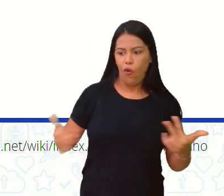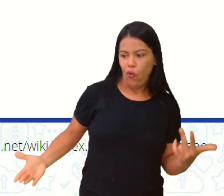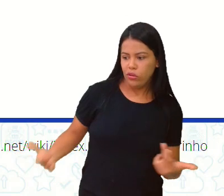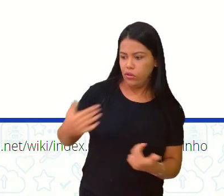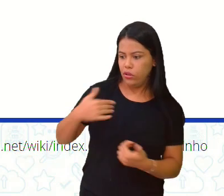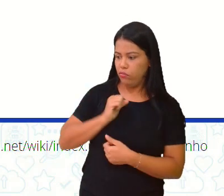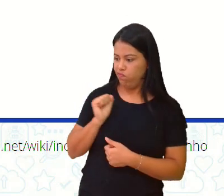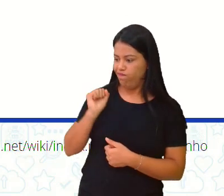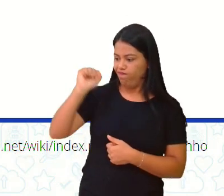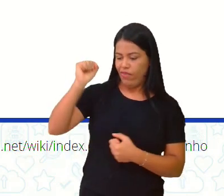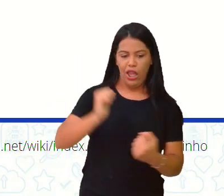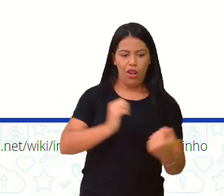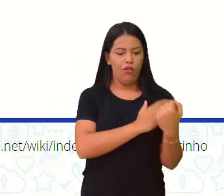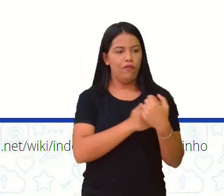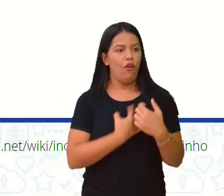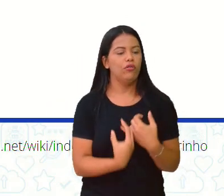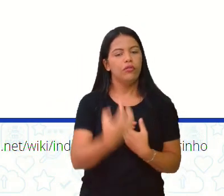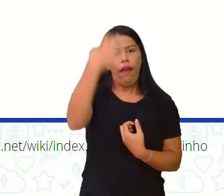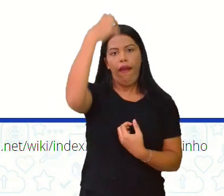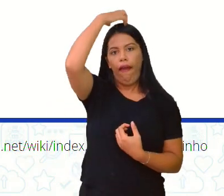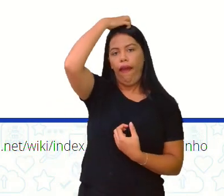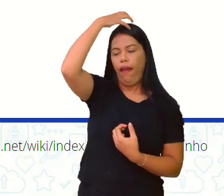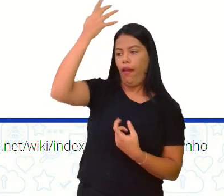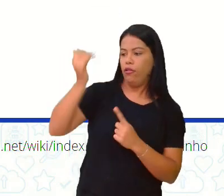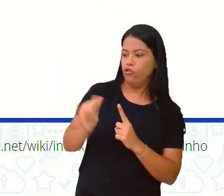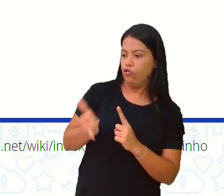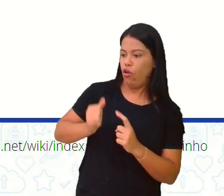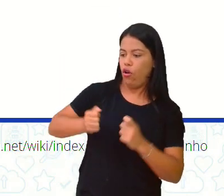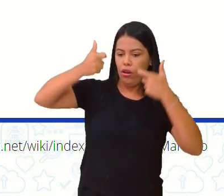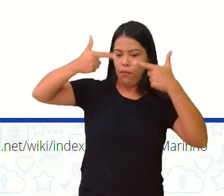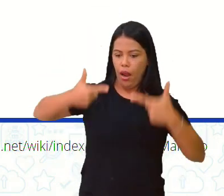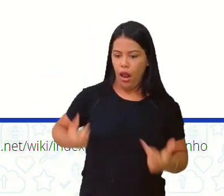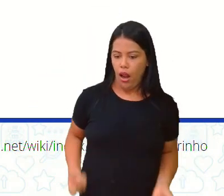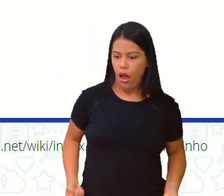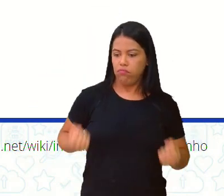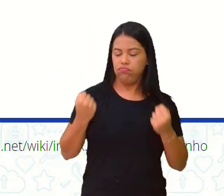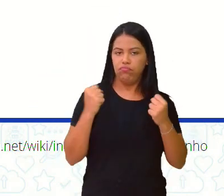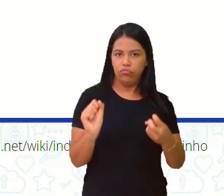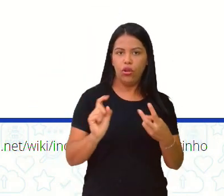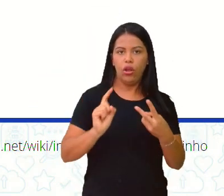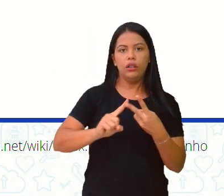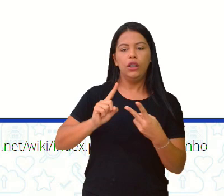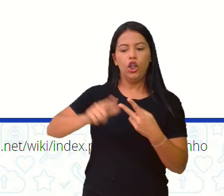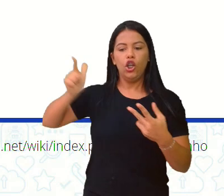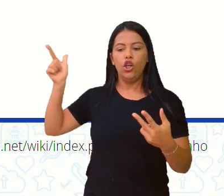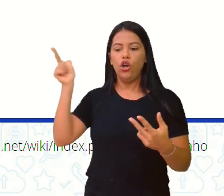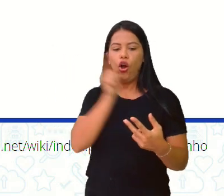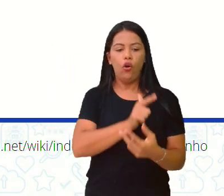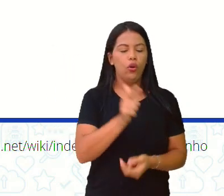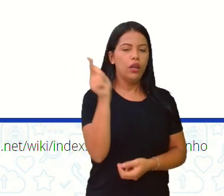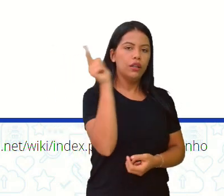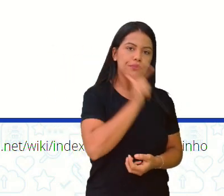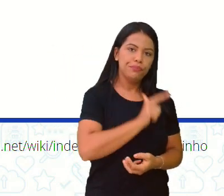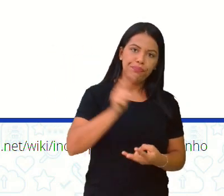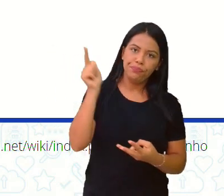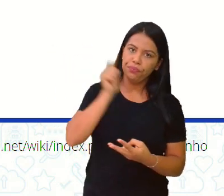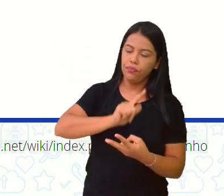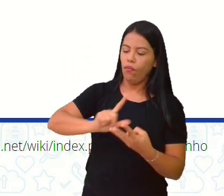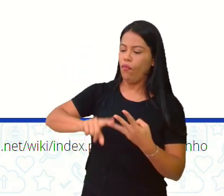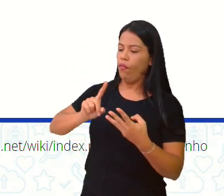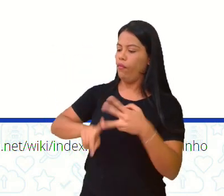né? De reis, de batalhas, de conquista, dos povos